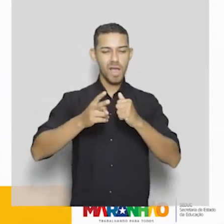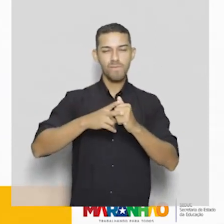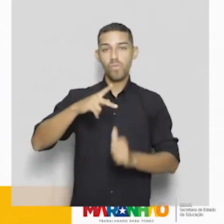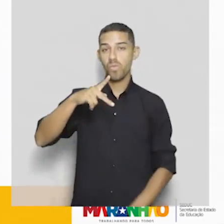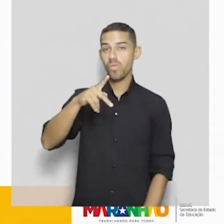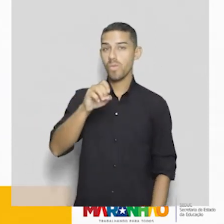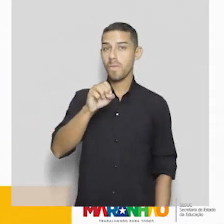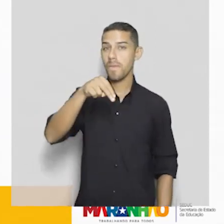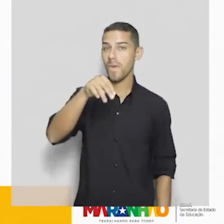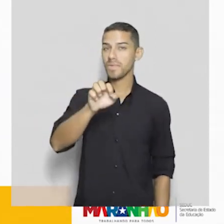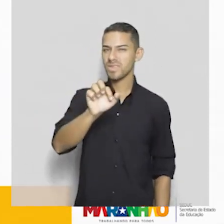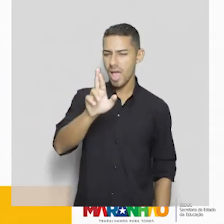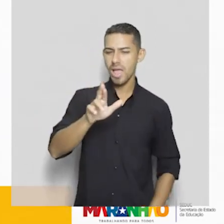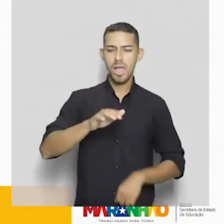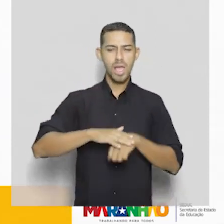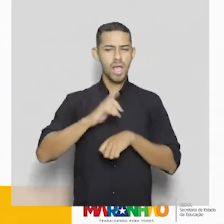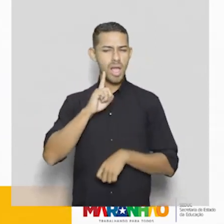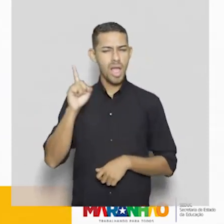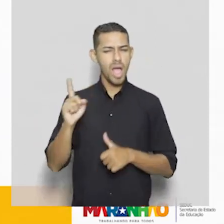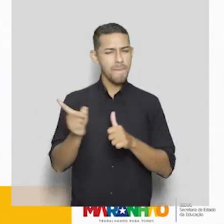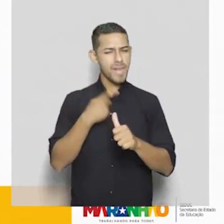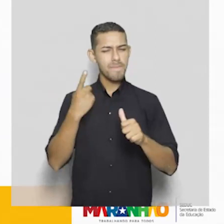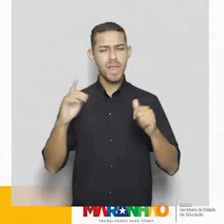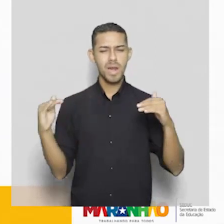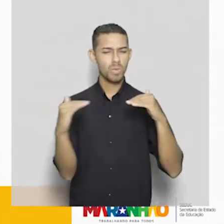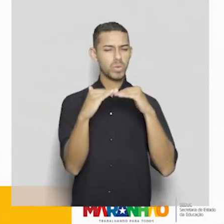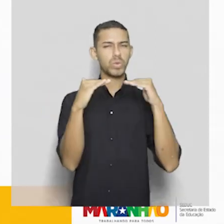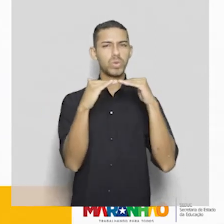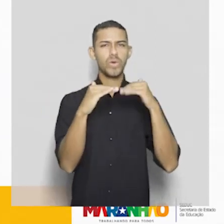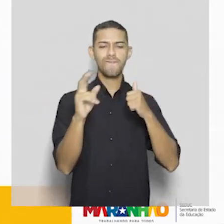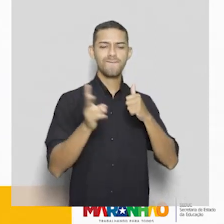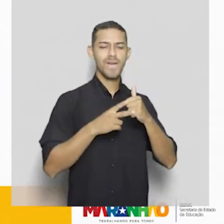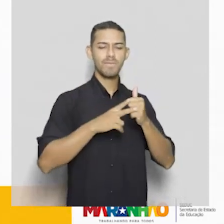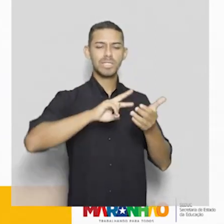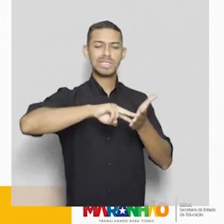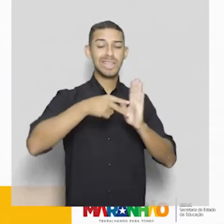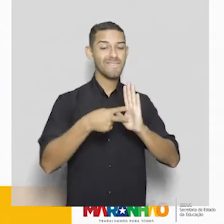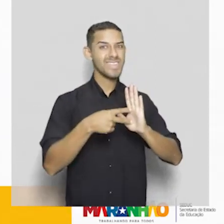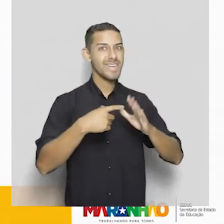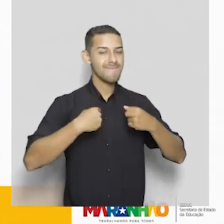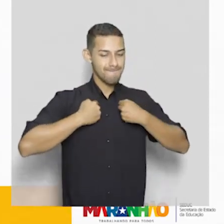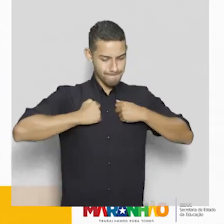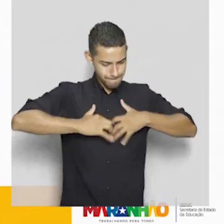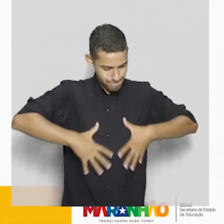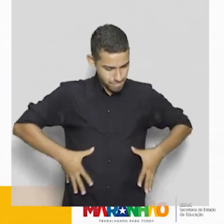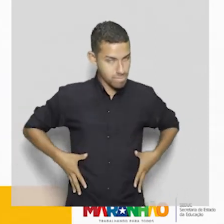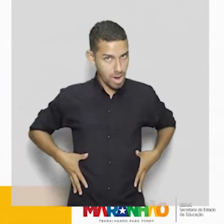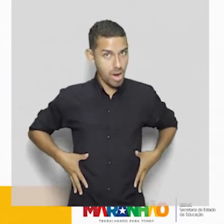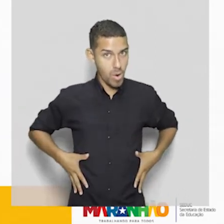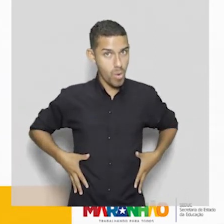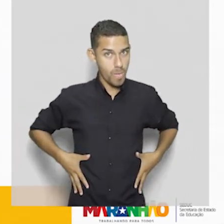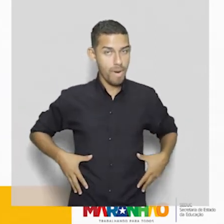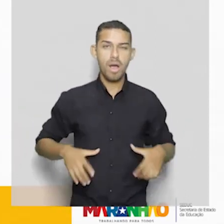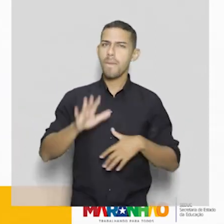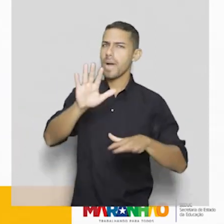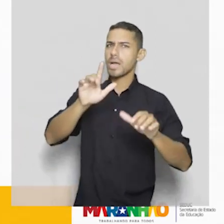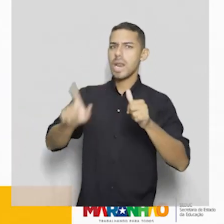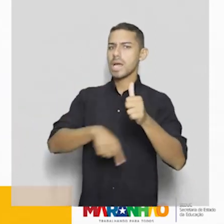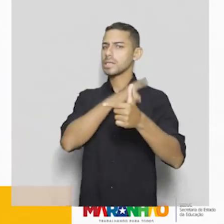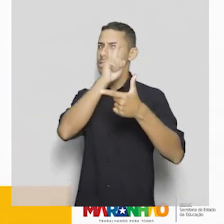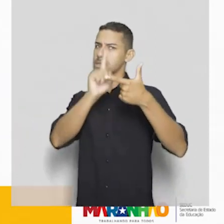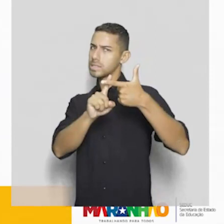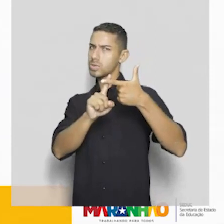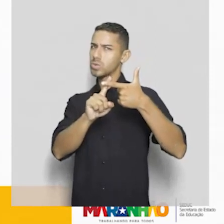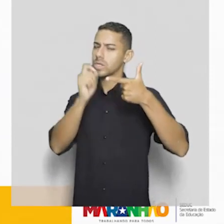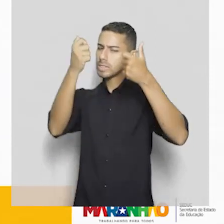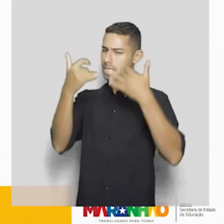primeira ocorrência, o verbo equivale a vestir uma roupa. Já na segunda, ele vai indicar o quê? O início